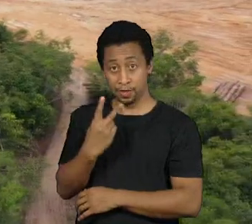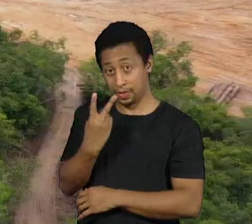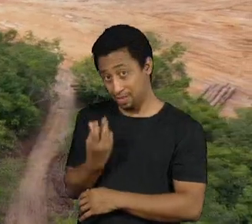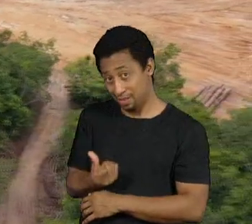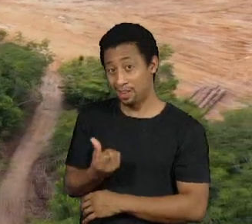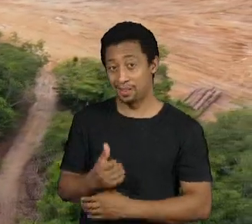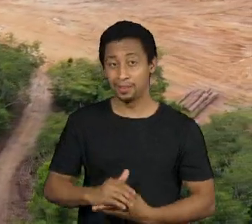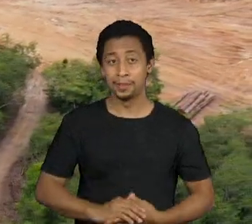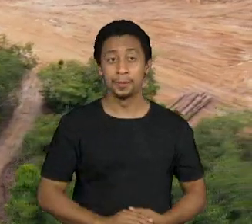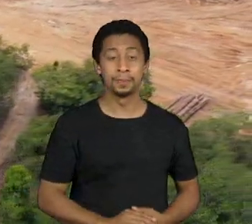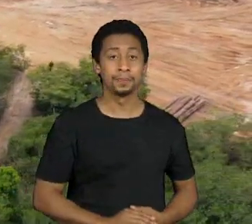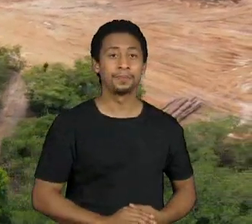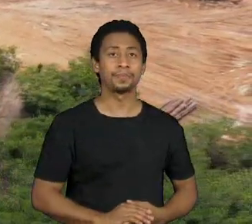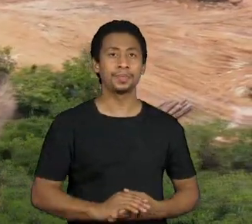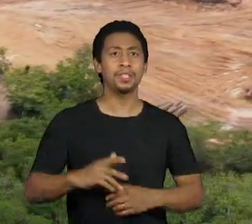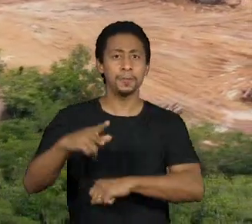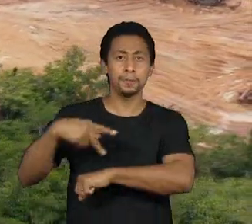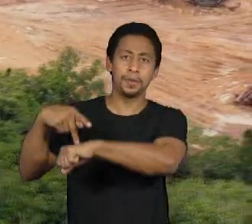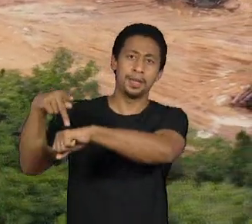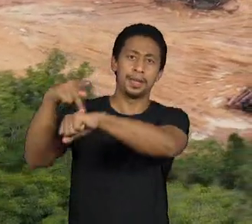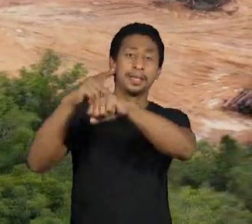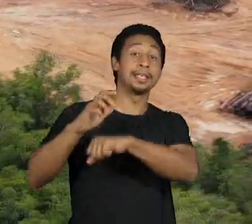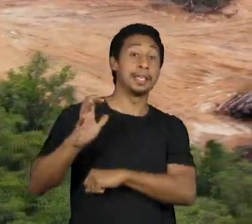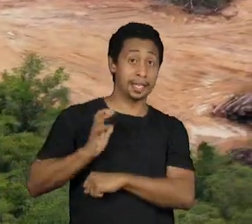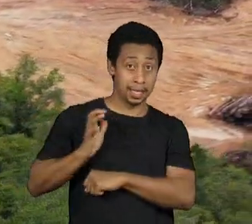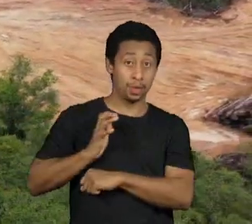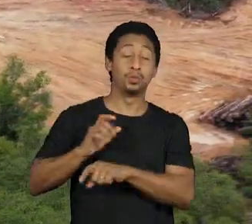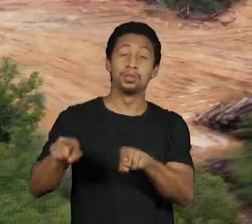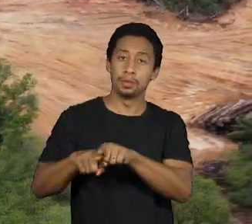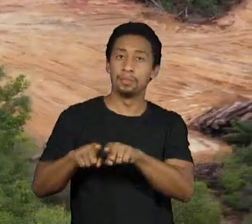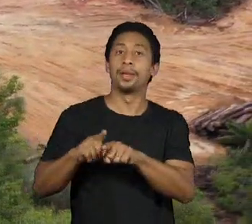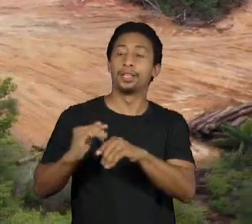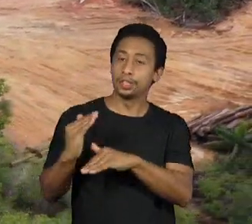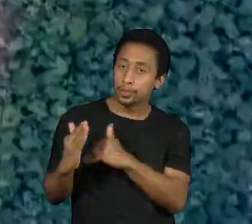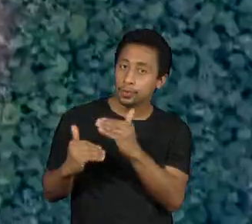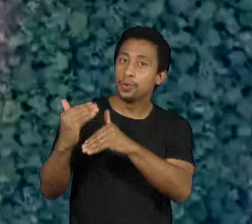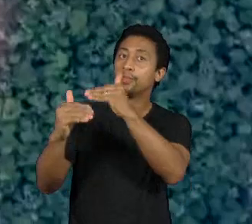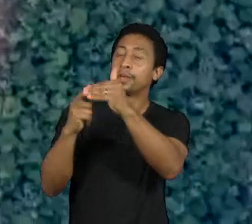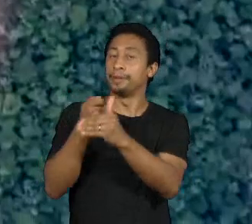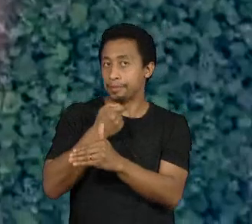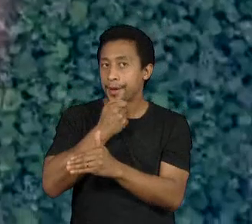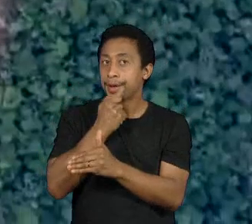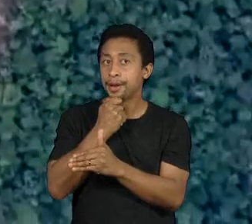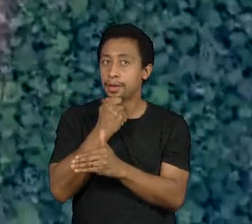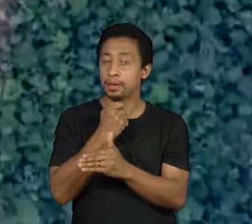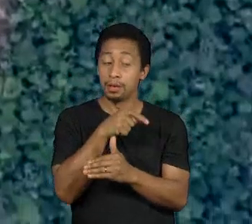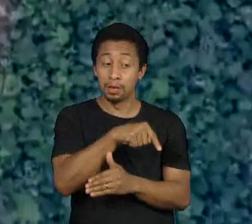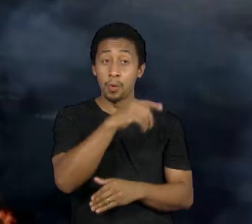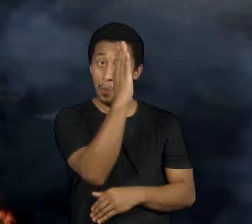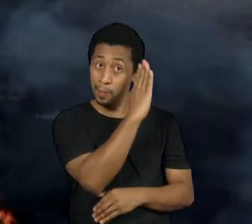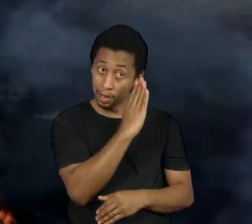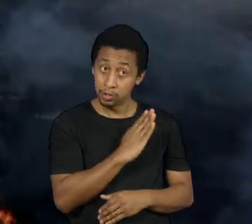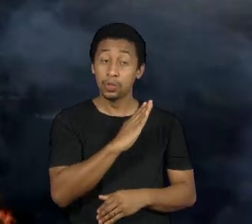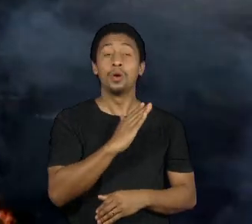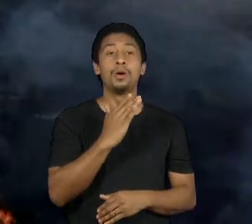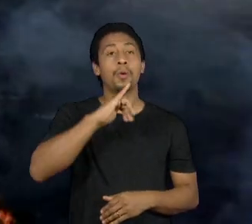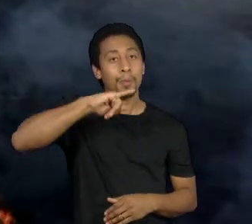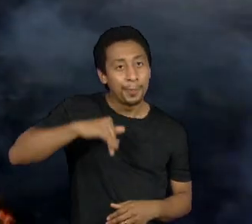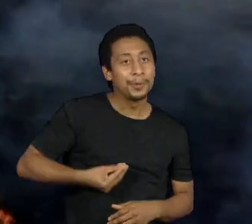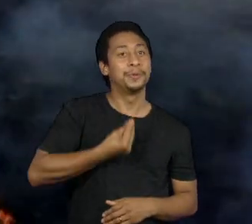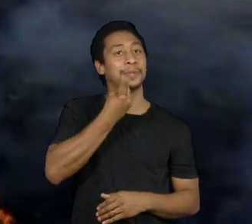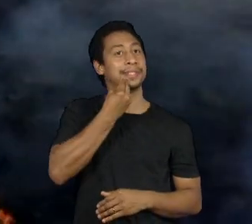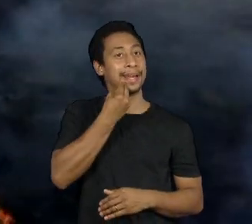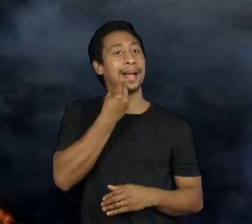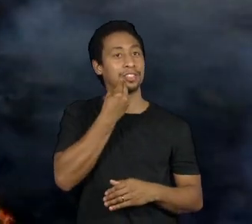As nações mais ricas e países em desenvolvimento, como o Brasil, tiveram a oportunidade de entrar para a